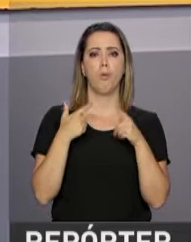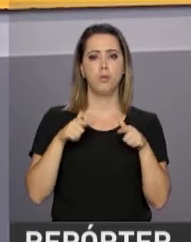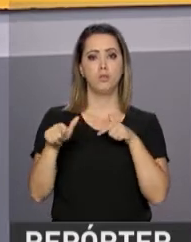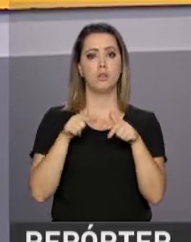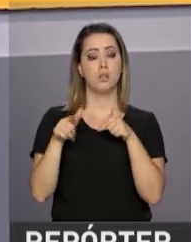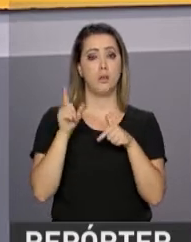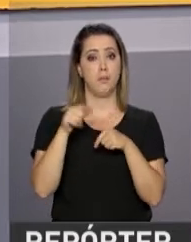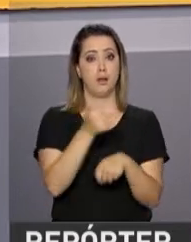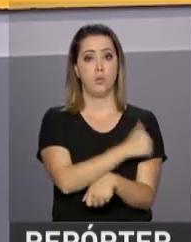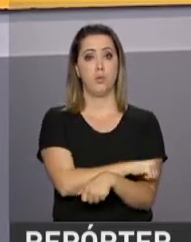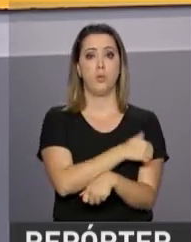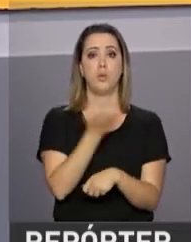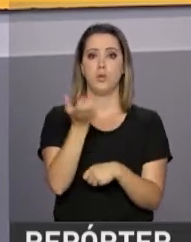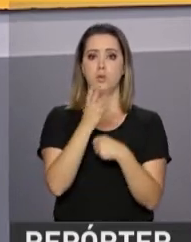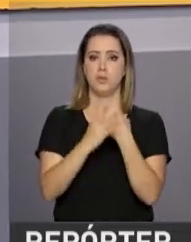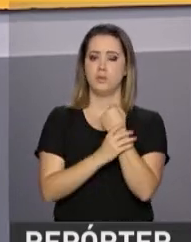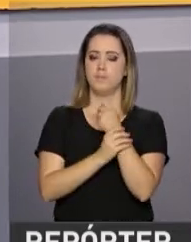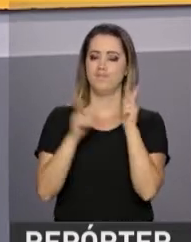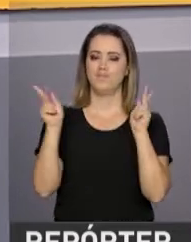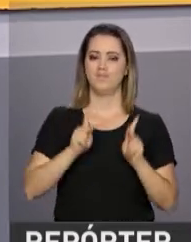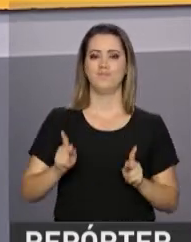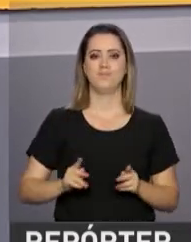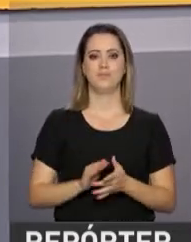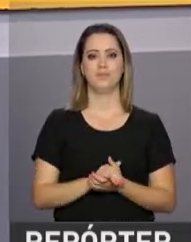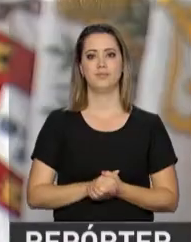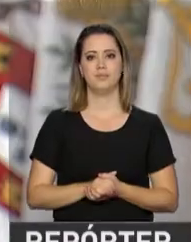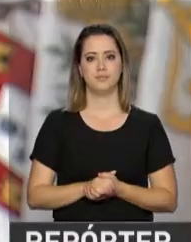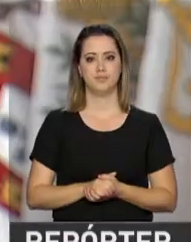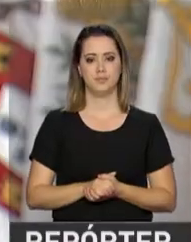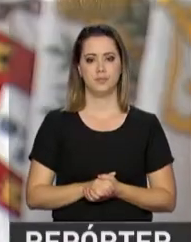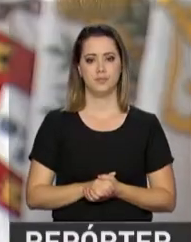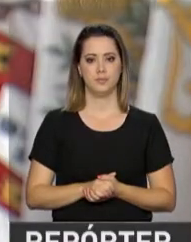o rio quer segurança e paz